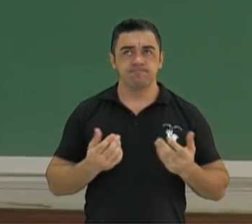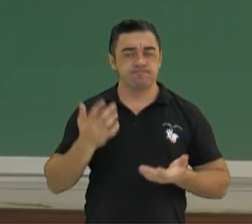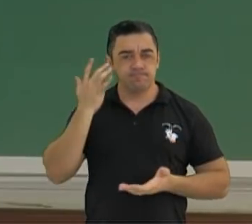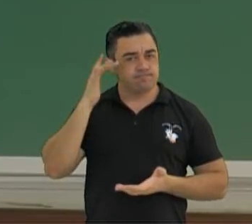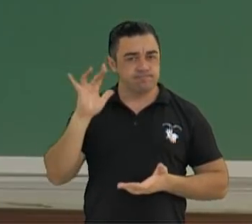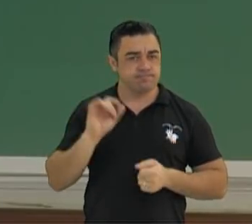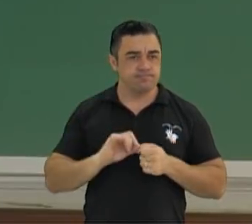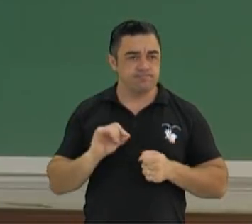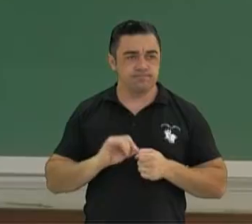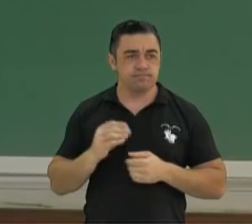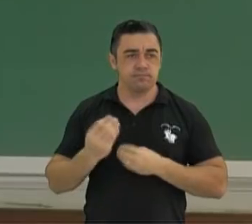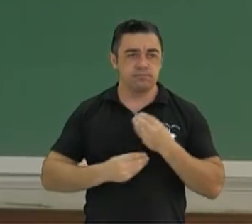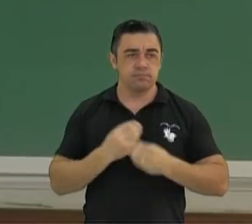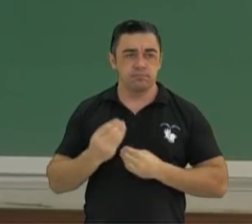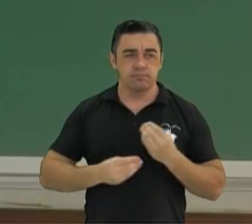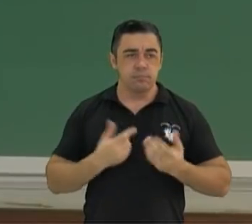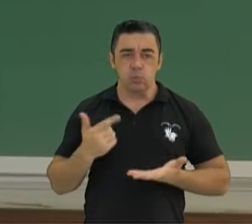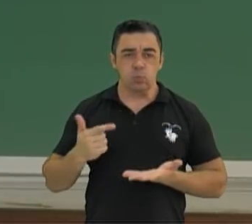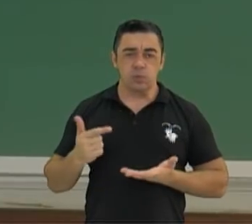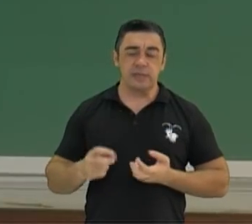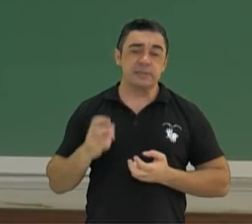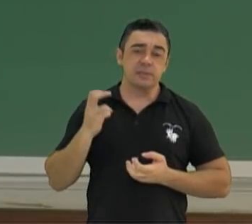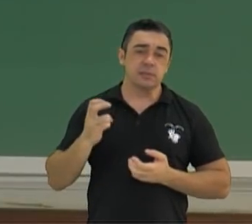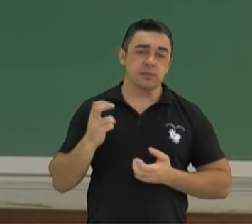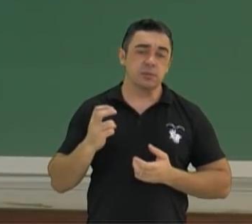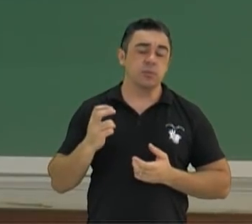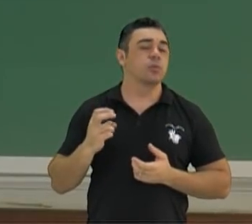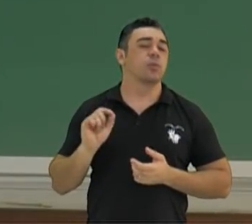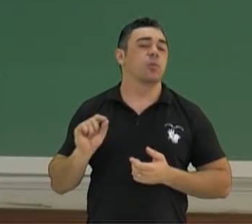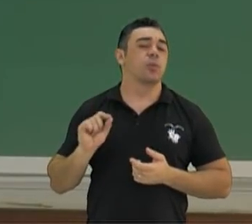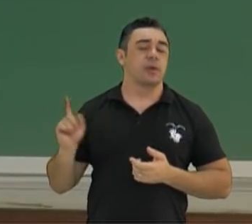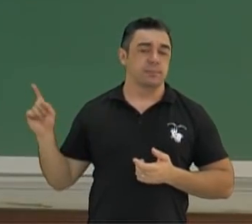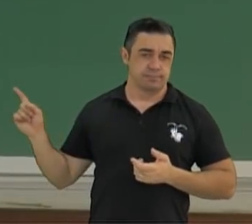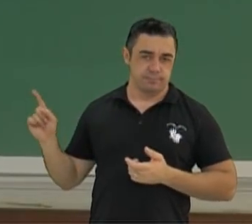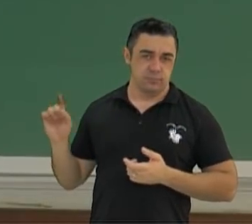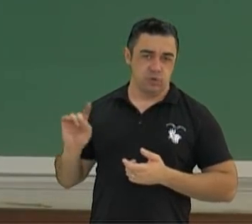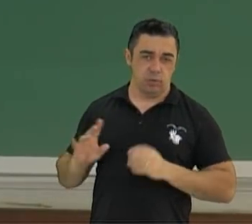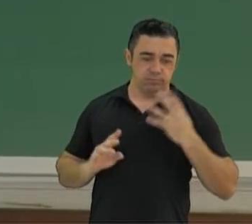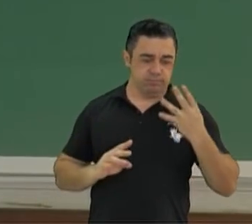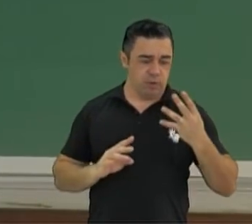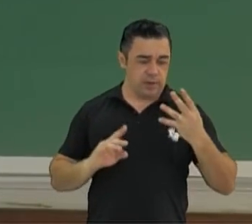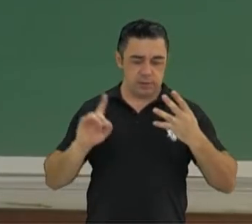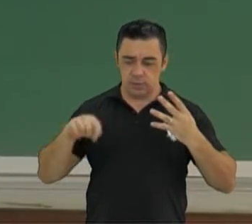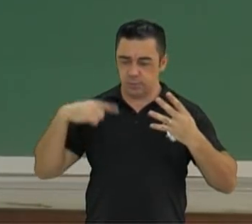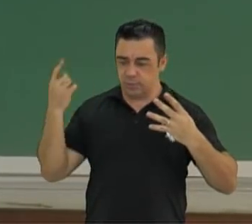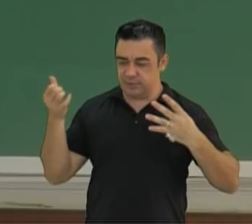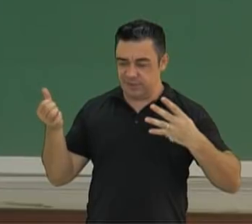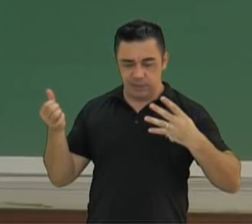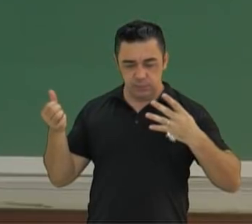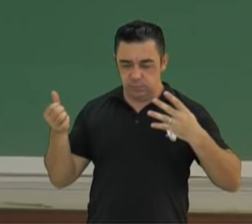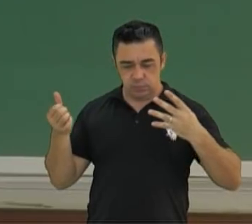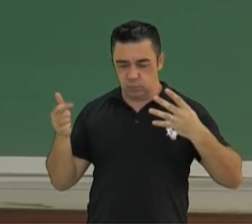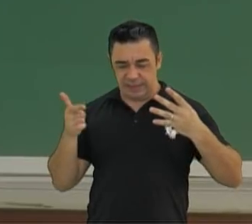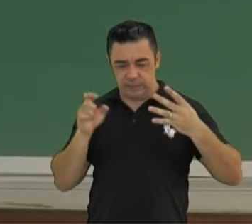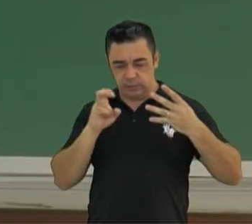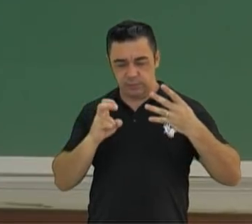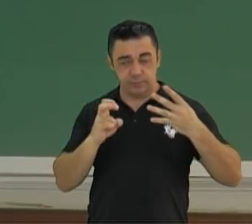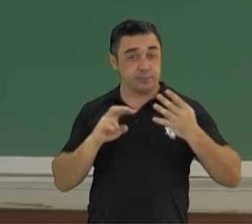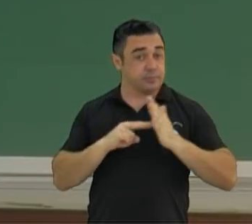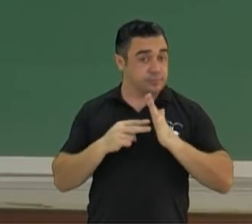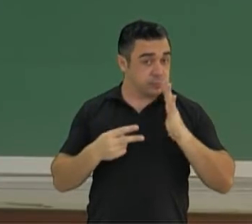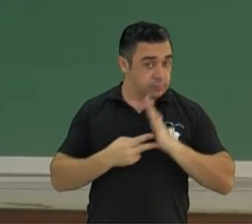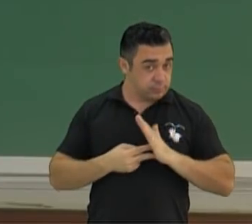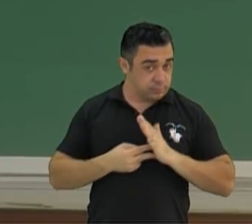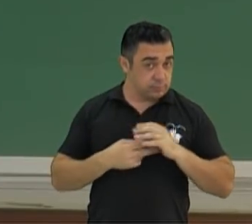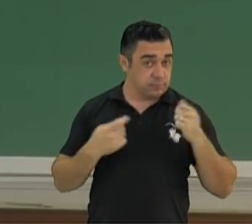sei fazer. Porque não tem 5 na tabuada do 2. Só tenho 4 e depois pula para o 6, não tenho 5.